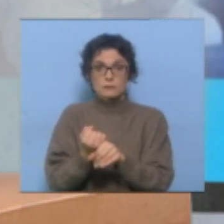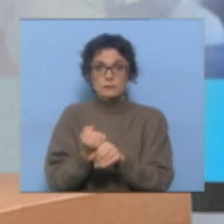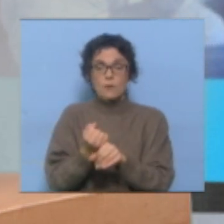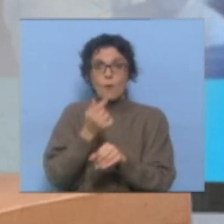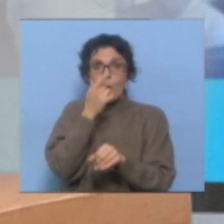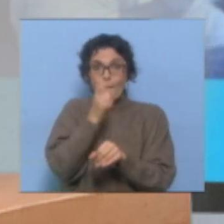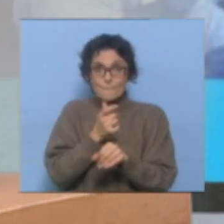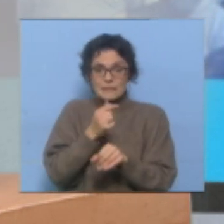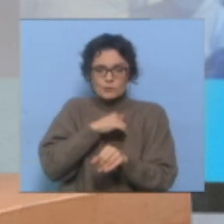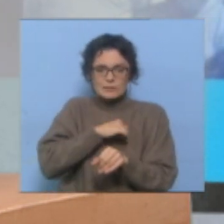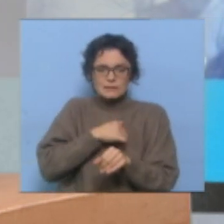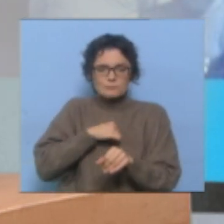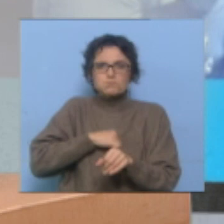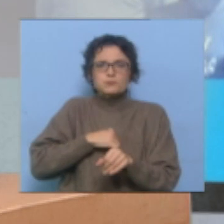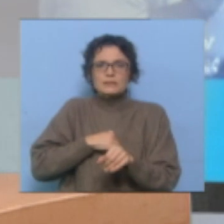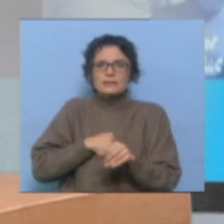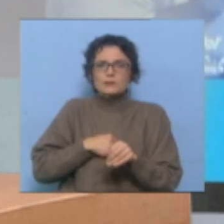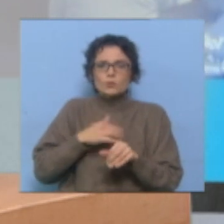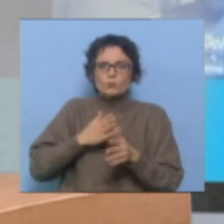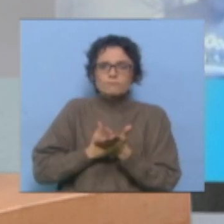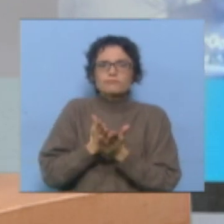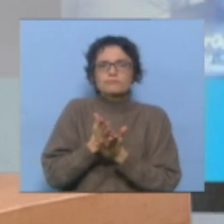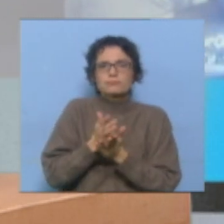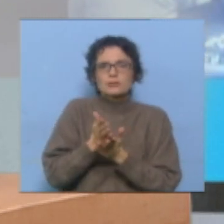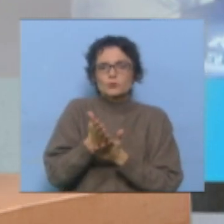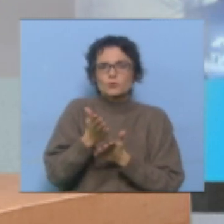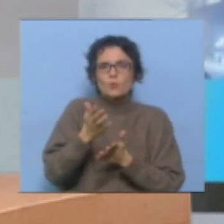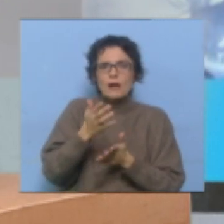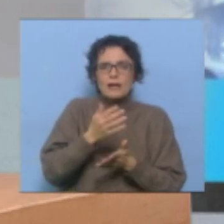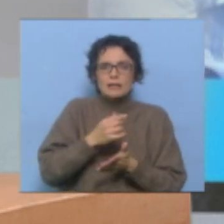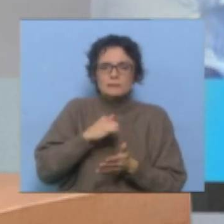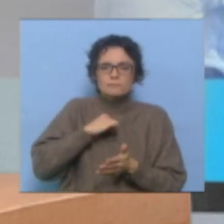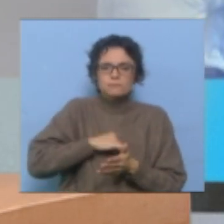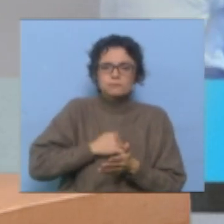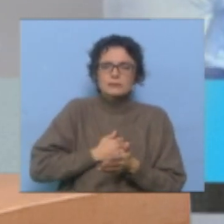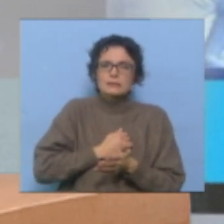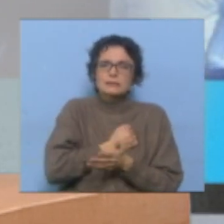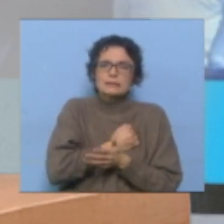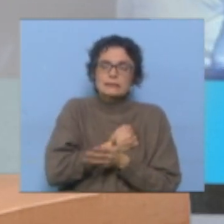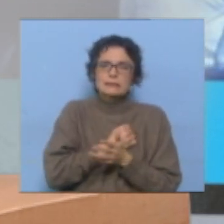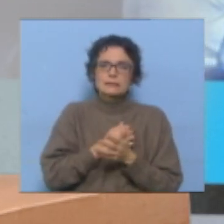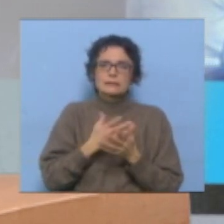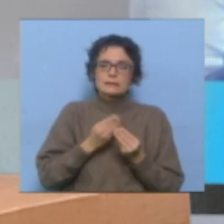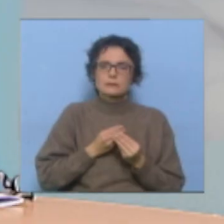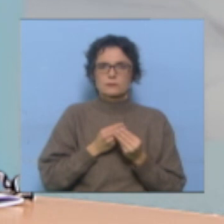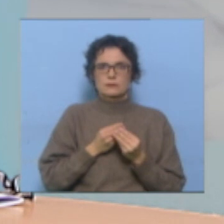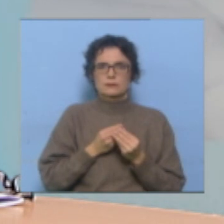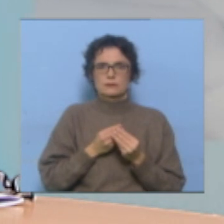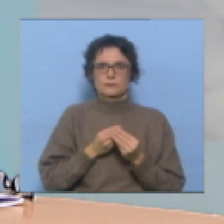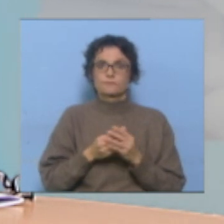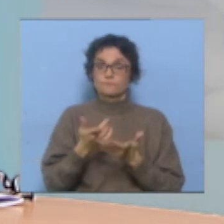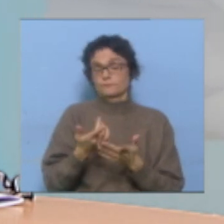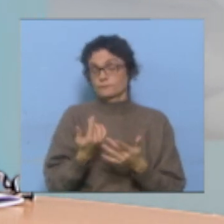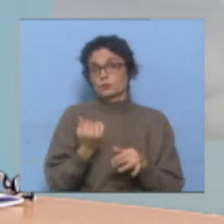não saiu de lá, mas esteve com a vigilância, no fundo é presa, mas com outro estatuto, esse trabalho está feito. Falemos